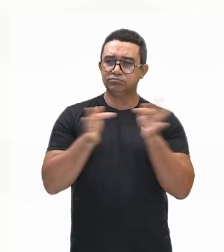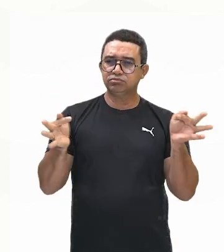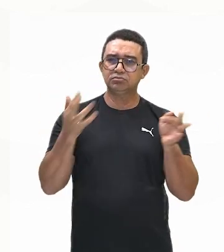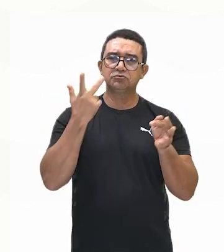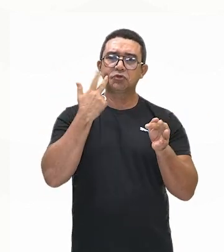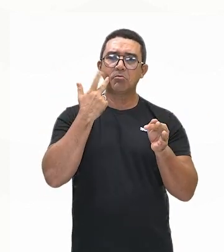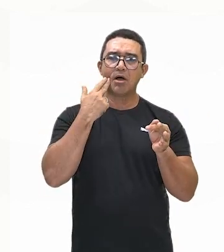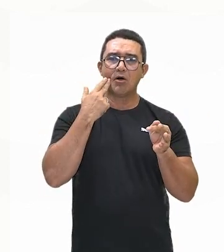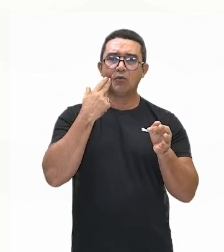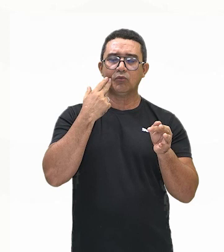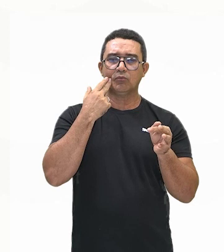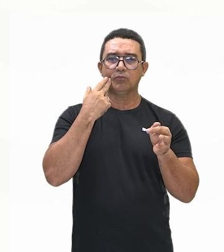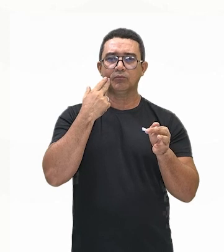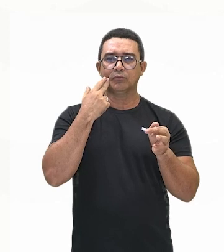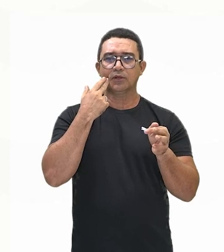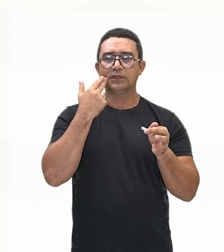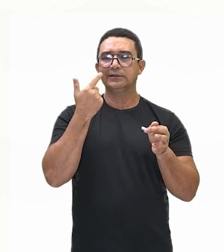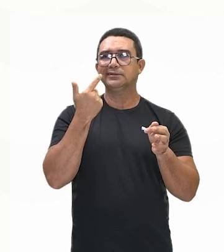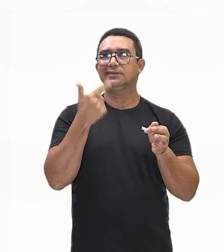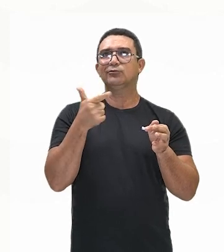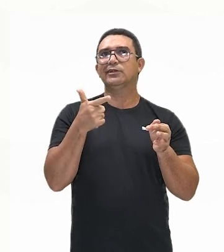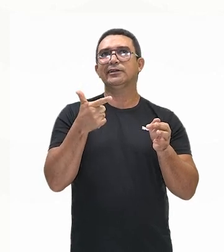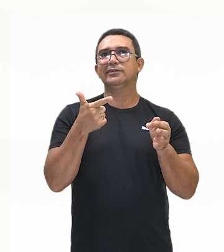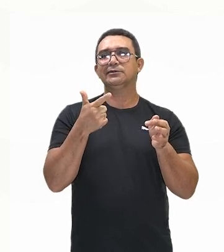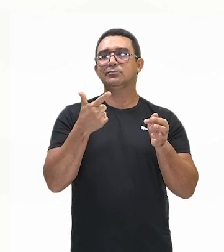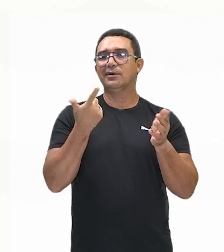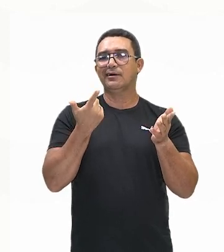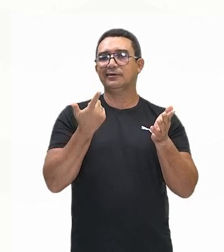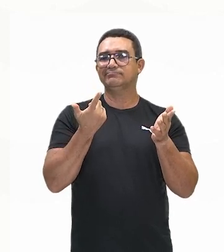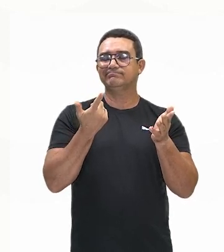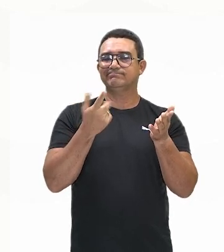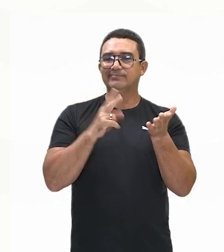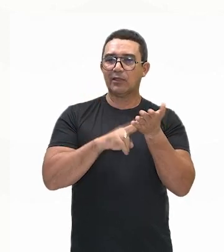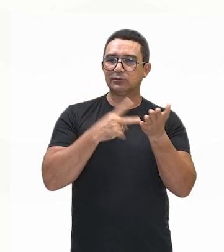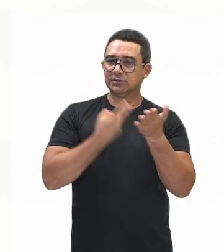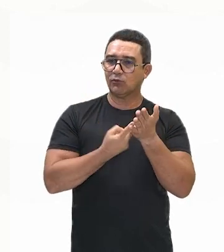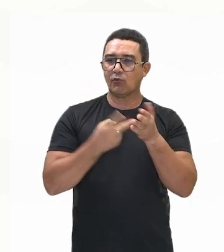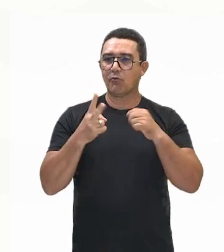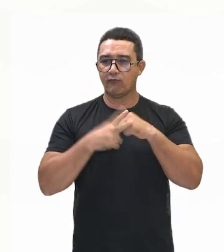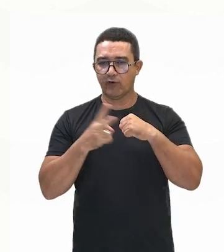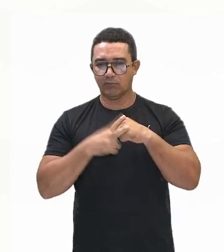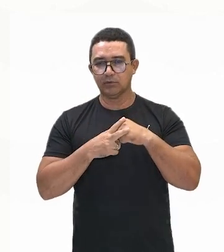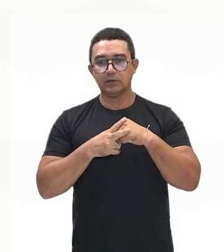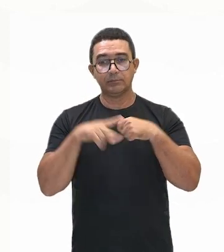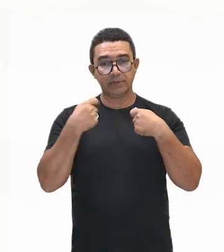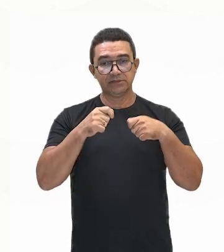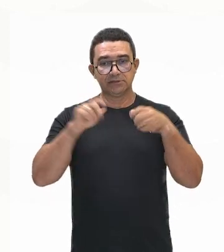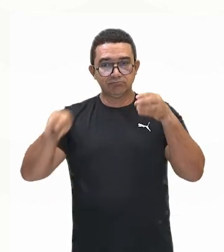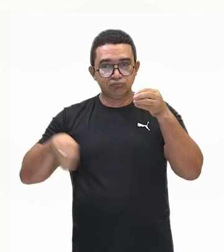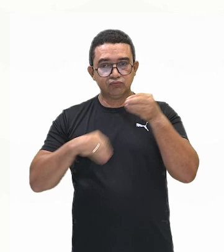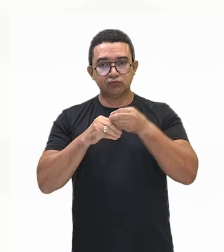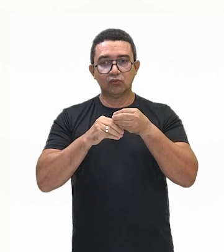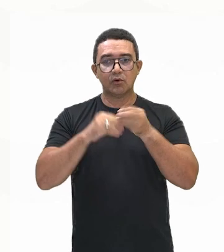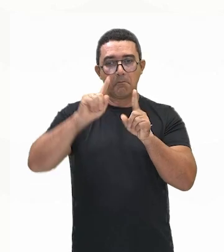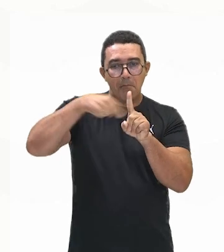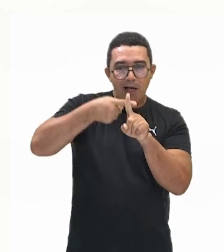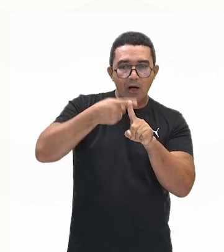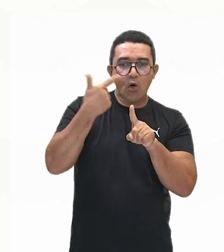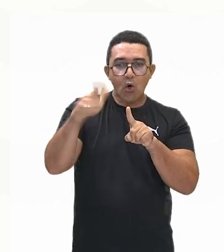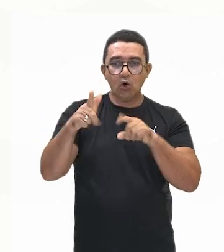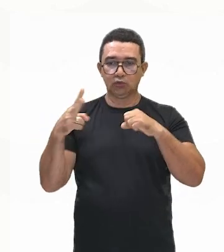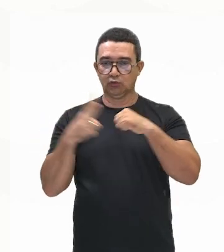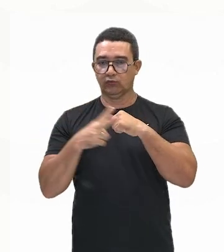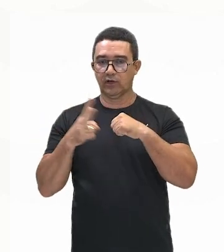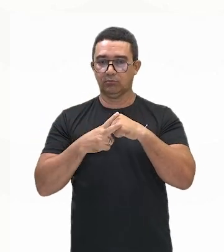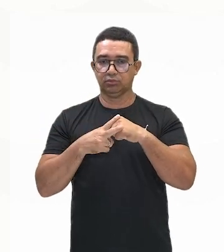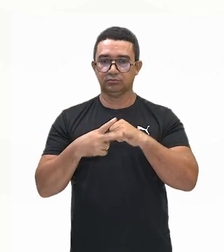verbo modal, e ele não tem uma tradução como verbo, tá? Ele precisa de um outro verbo e ele vai passar essa ideia de ia. Por exemplo,